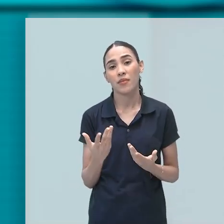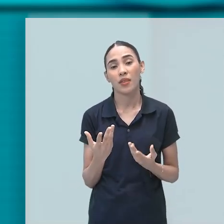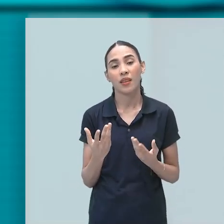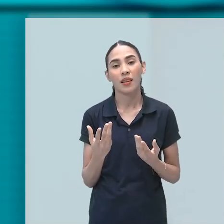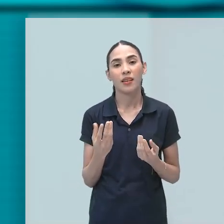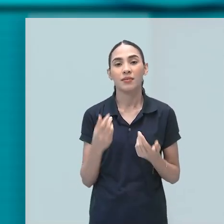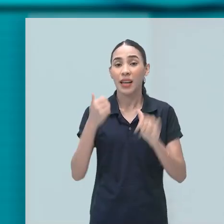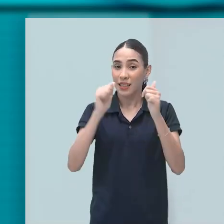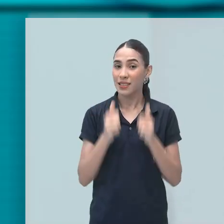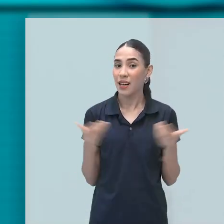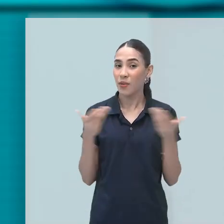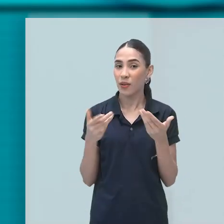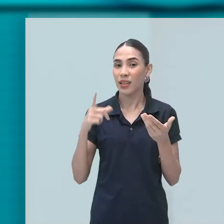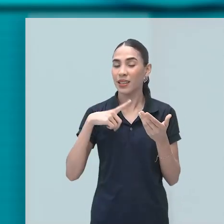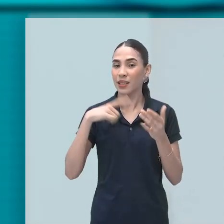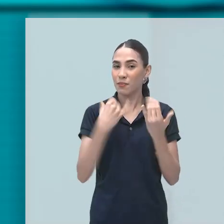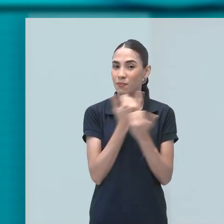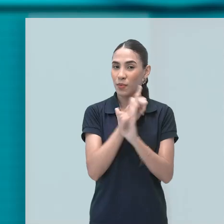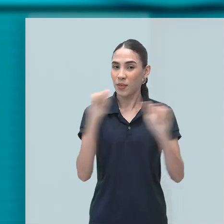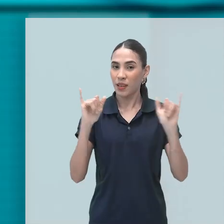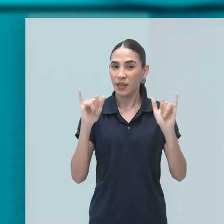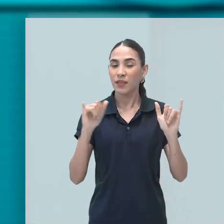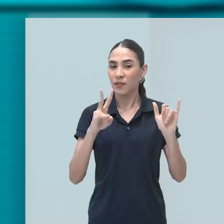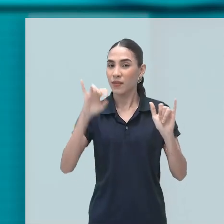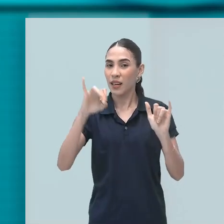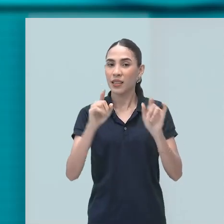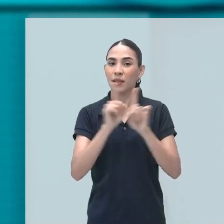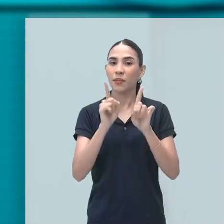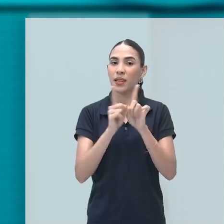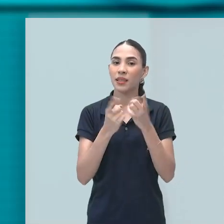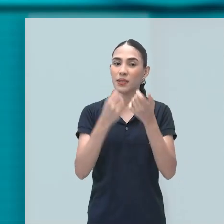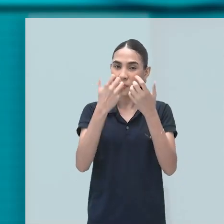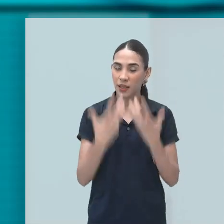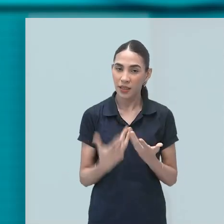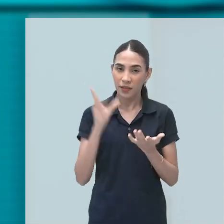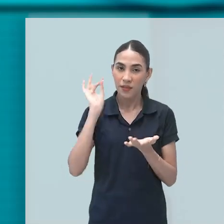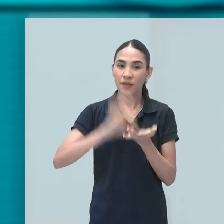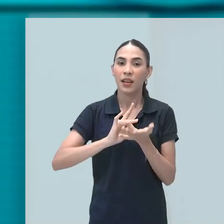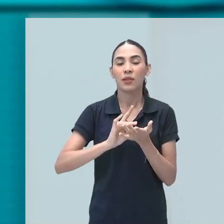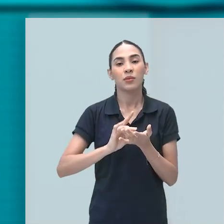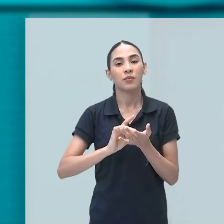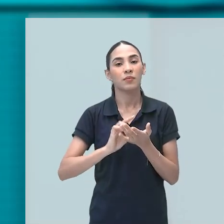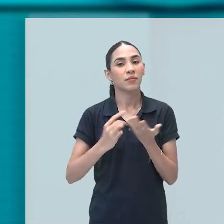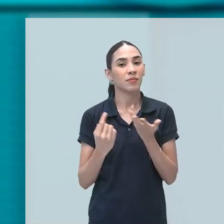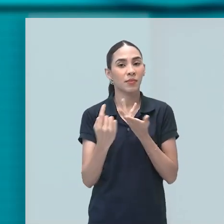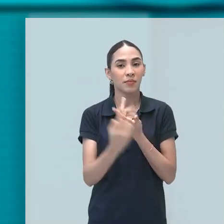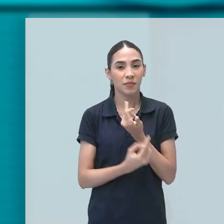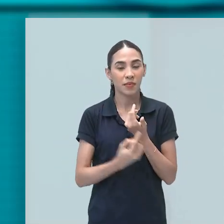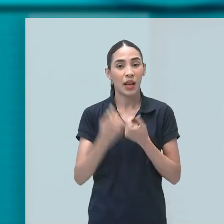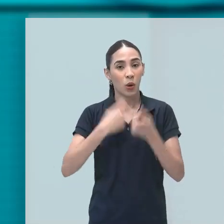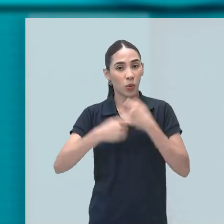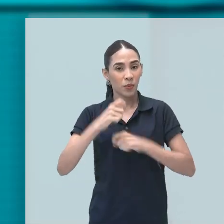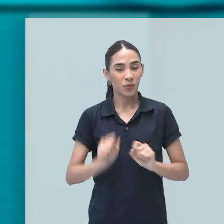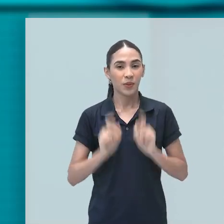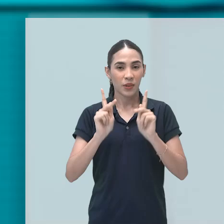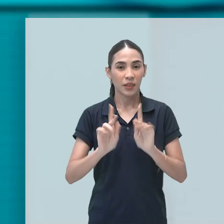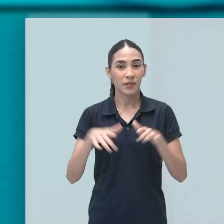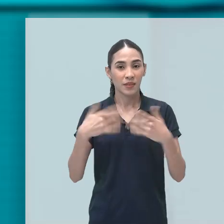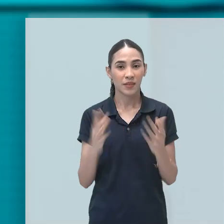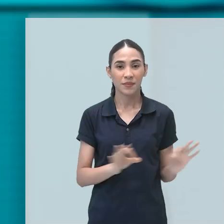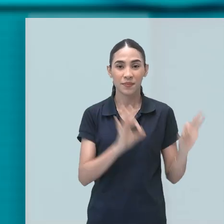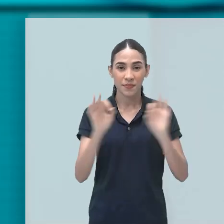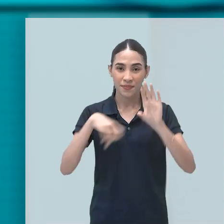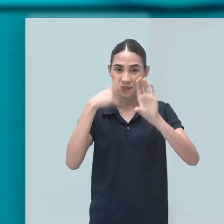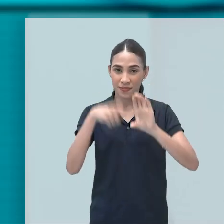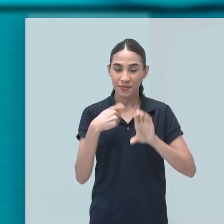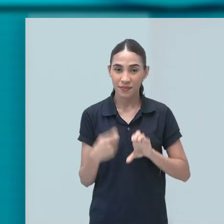possamos analisar, temos uma propaganda que vai abordar exatamente sobre questões financeiras, ok? Então, vamos